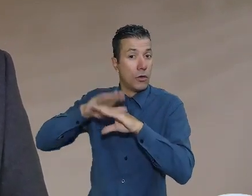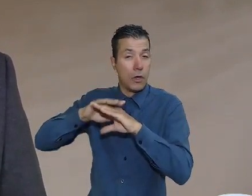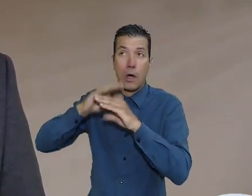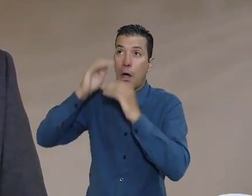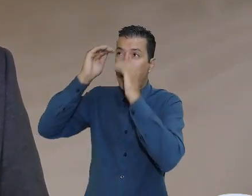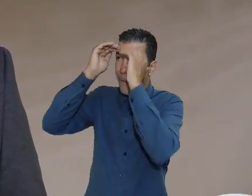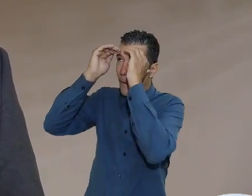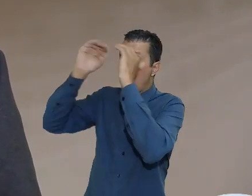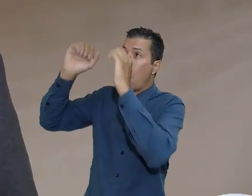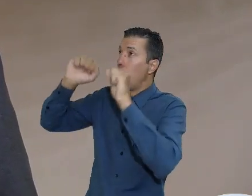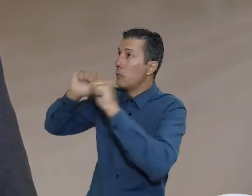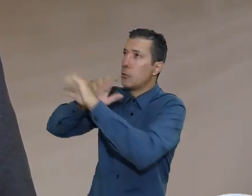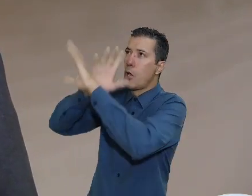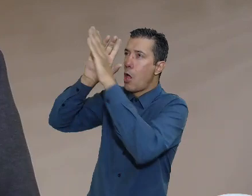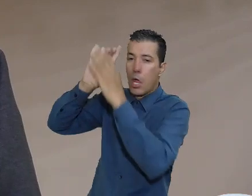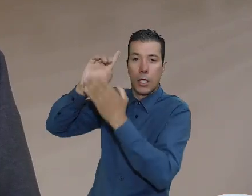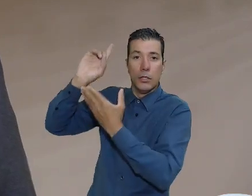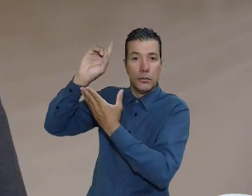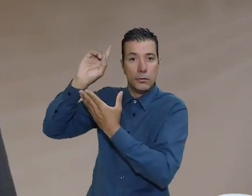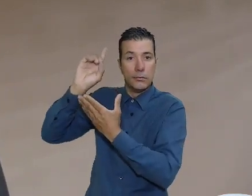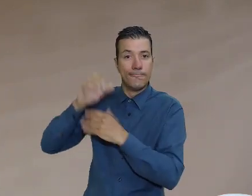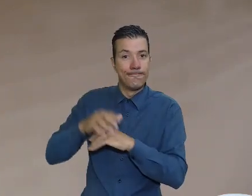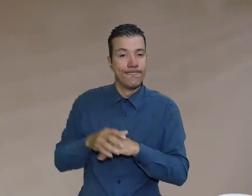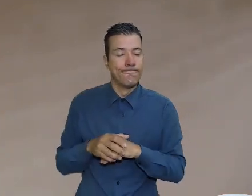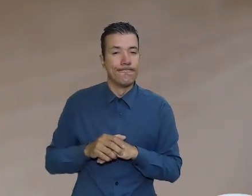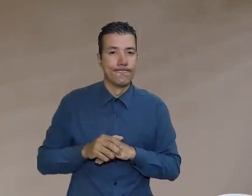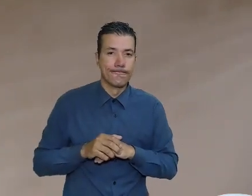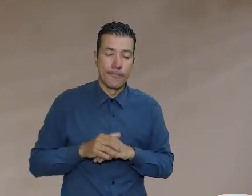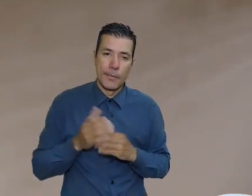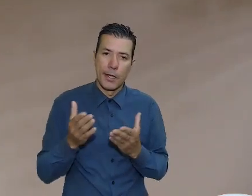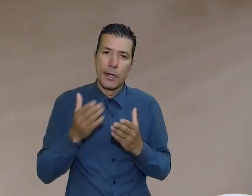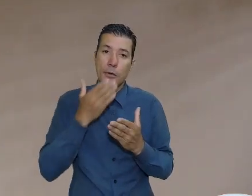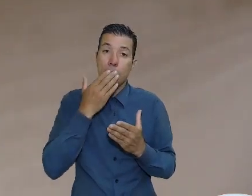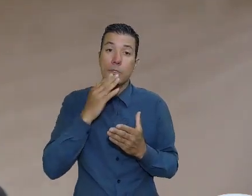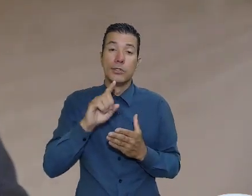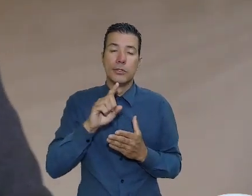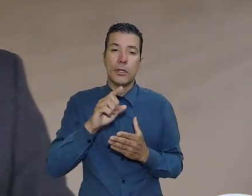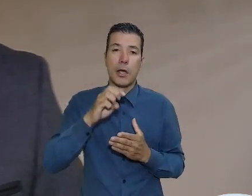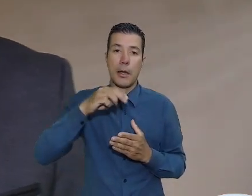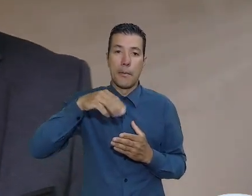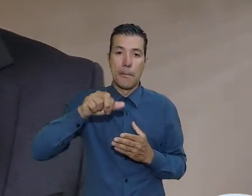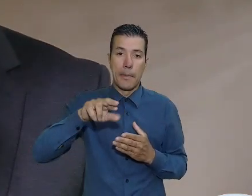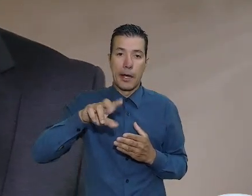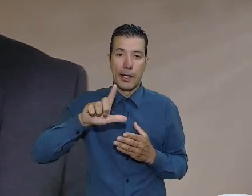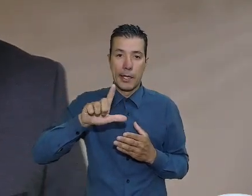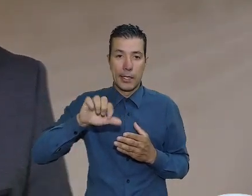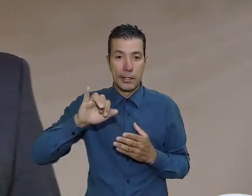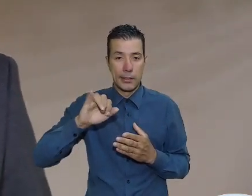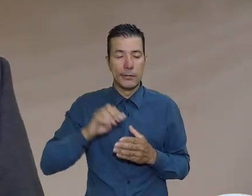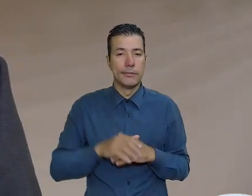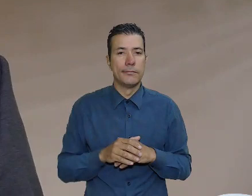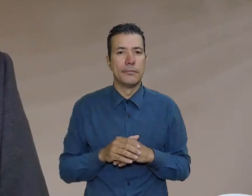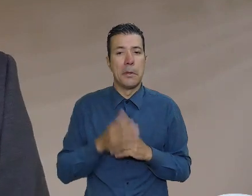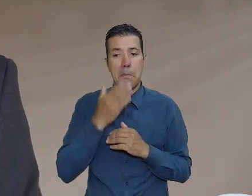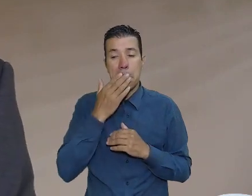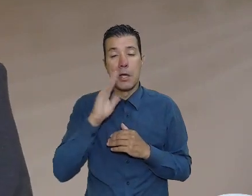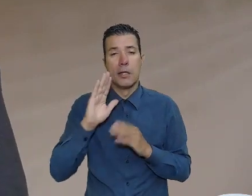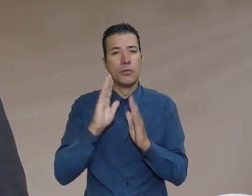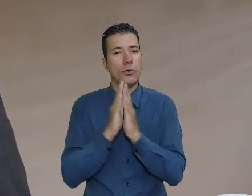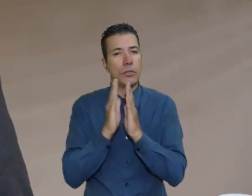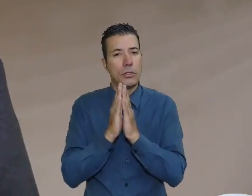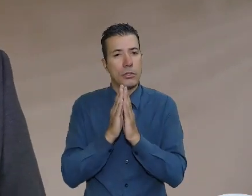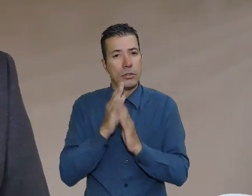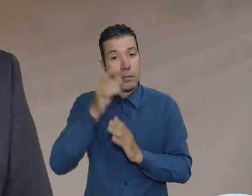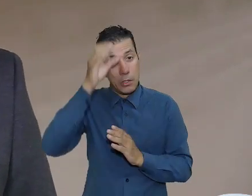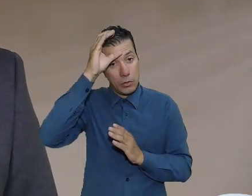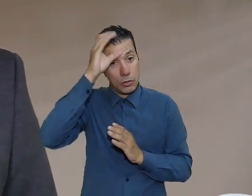dada toda honra e toda glória, amém? Eu quero colocar aqui o pedido de Marli Cardoso. Ela disse assim: peço oração pelo